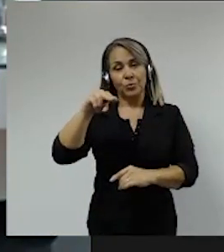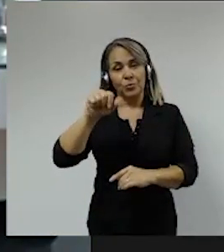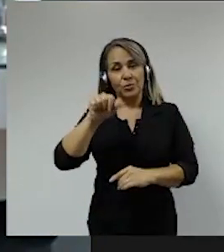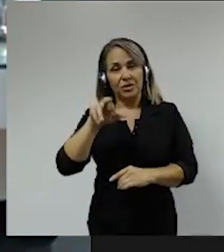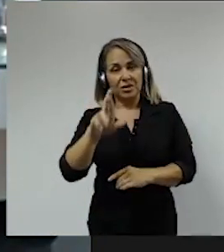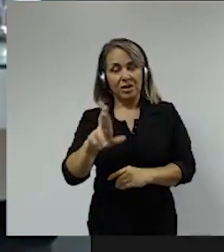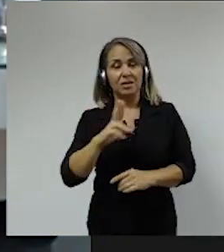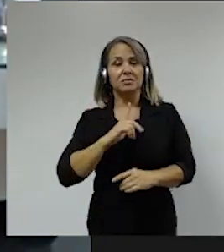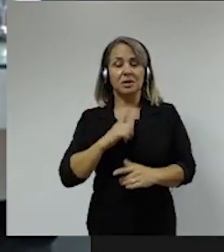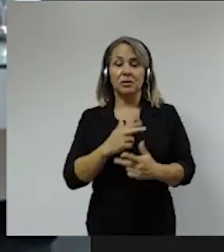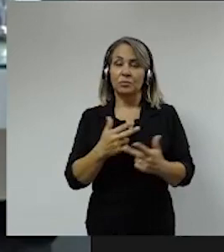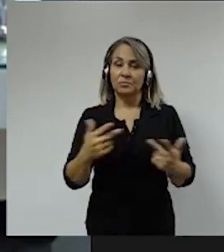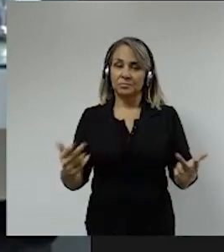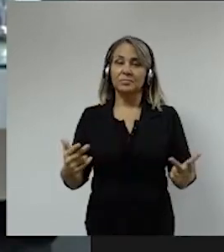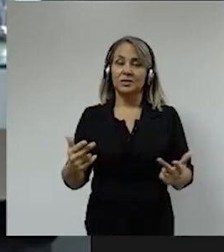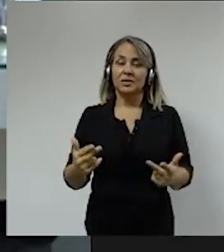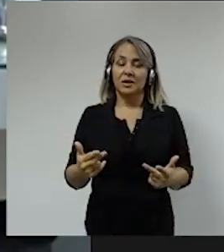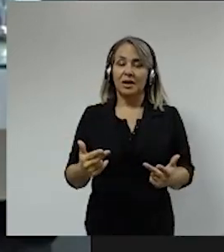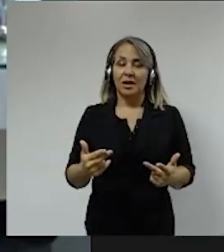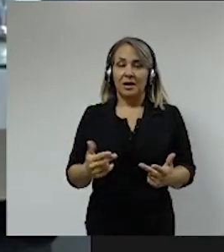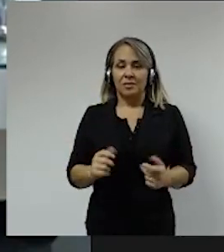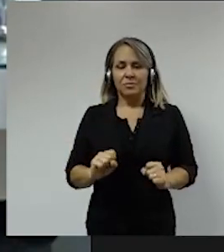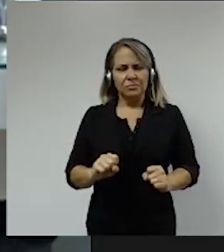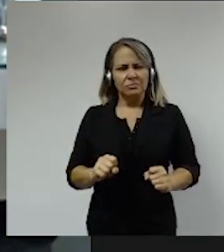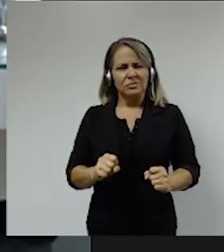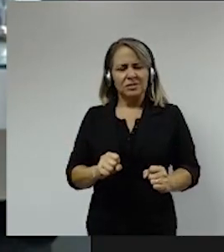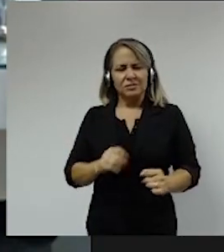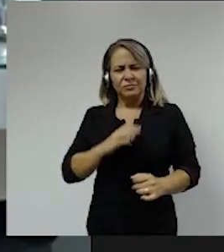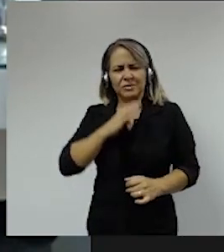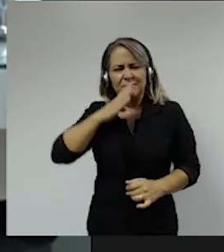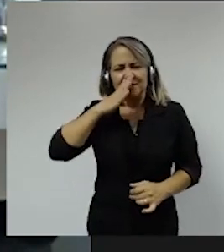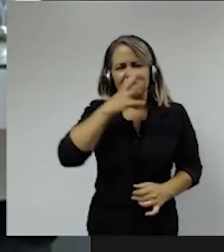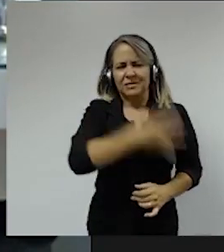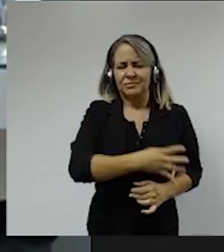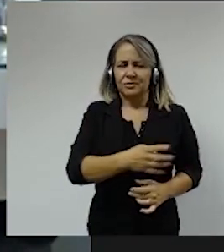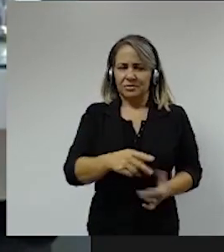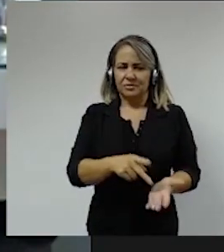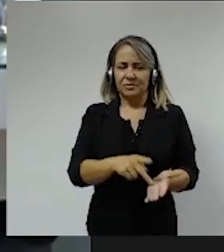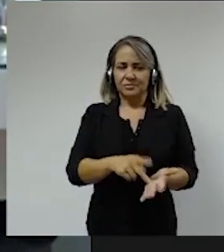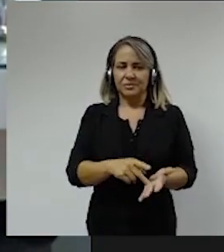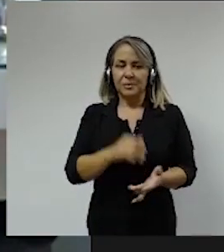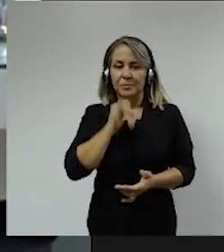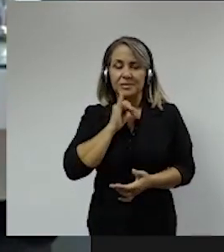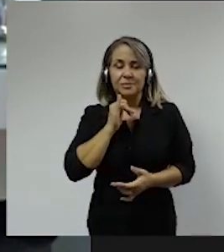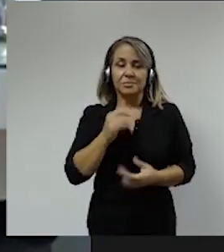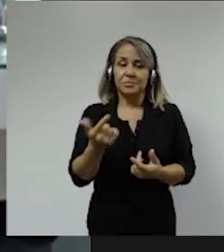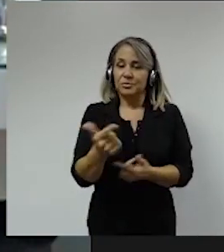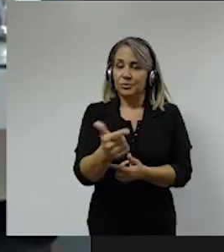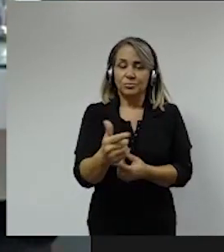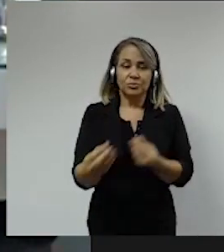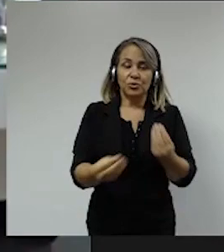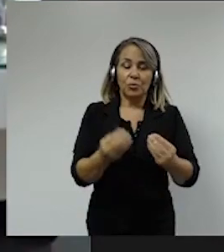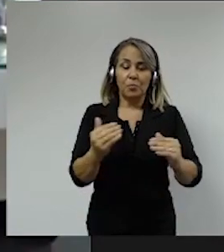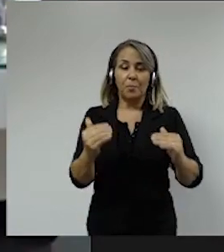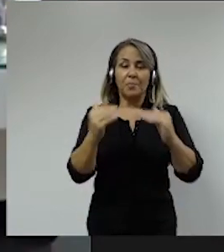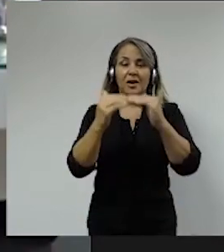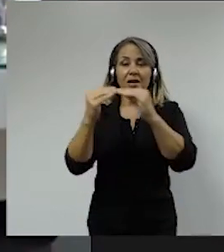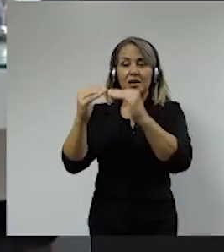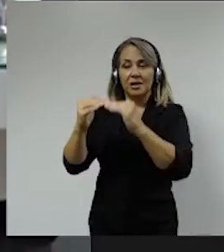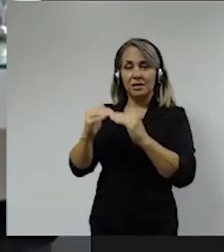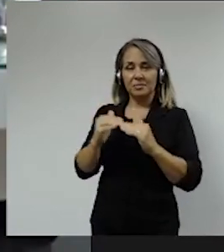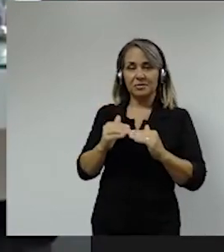tomou algumas atitudes exacerbadas para esse momento, considerando que ele não tinha parâmetros